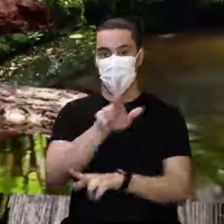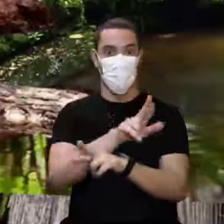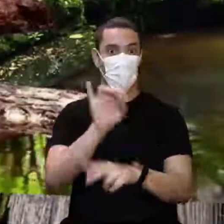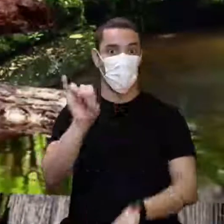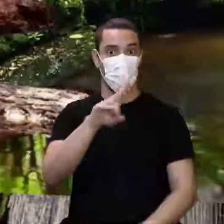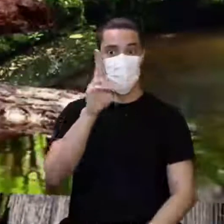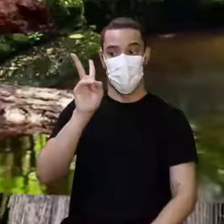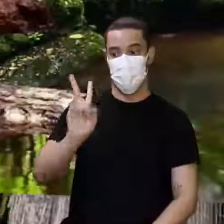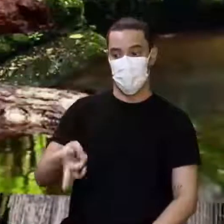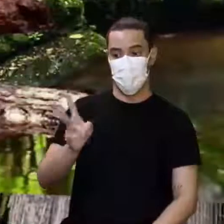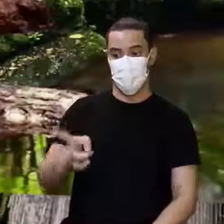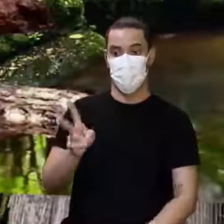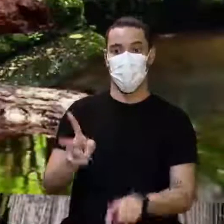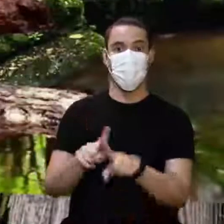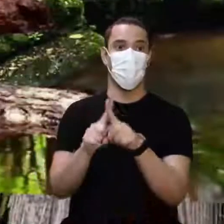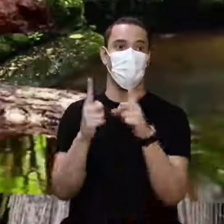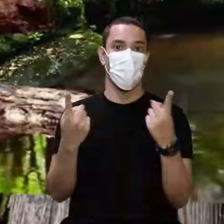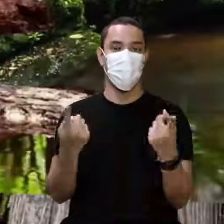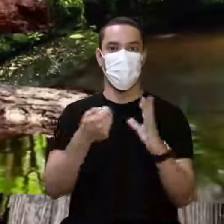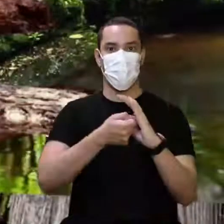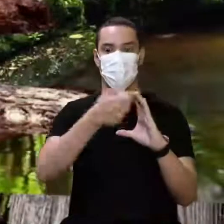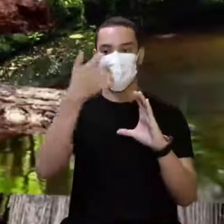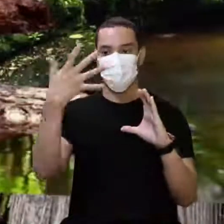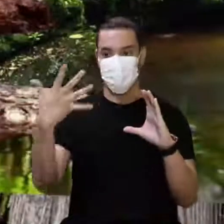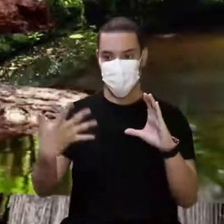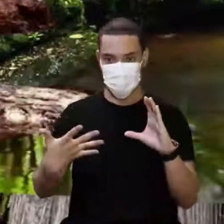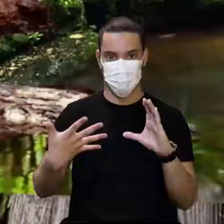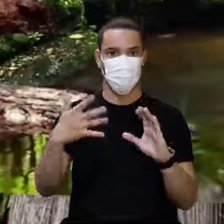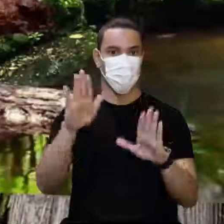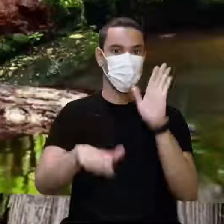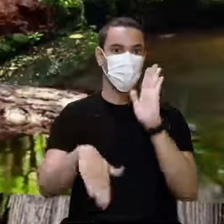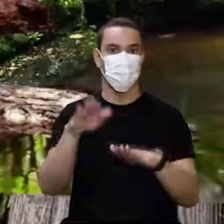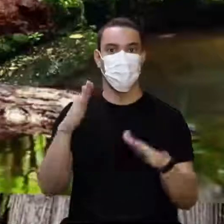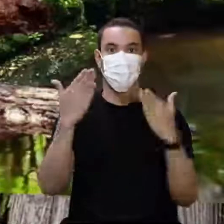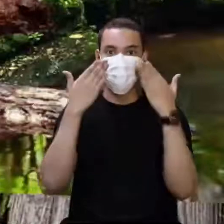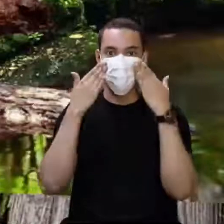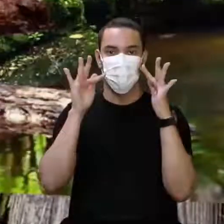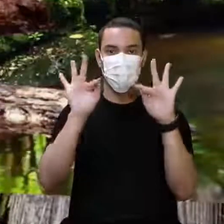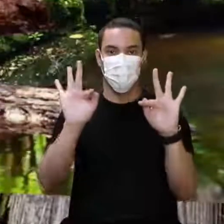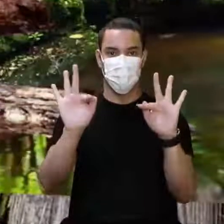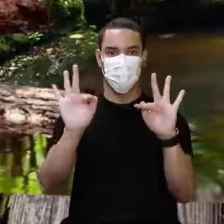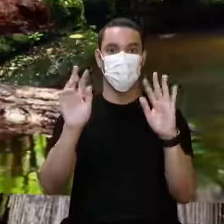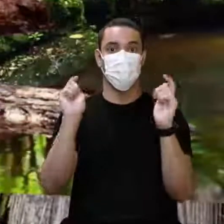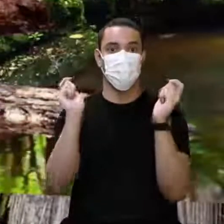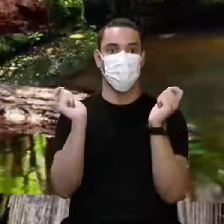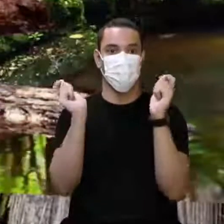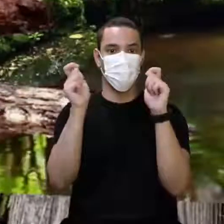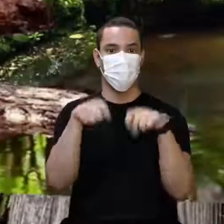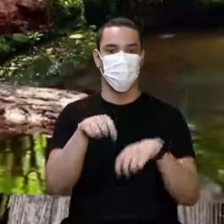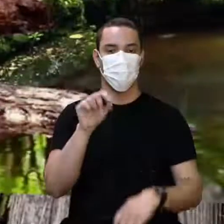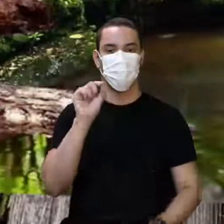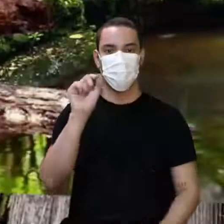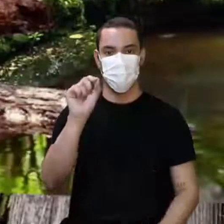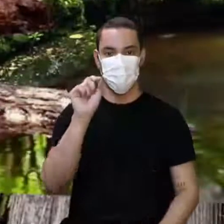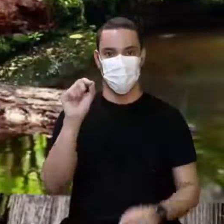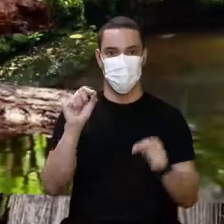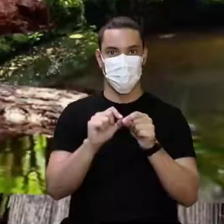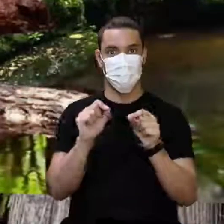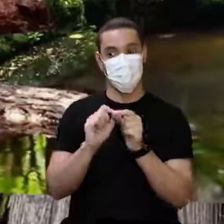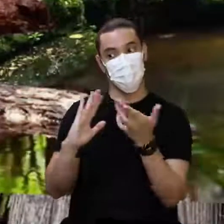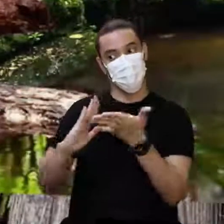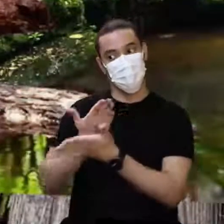mesmo ambiente, mas que as suas características fenotípicas podem fazer com que eles tenham